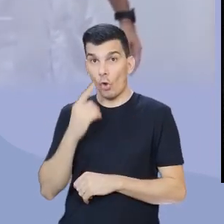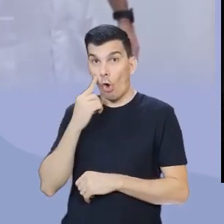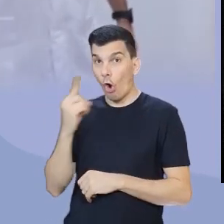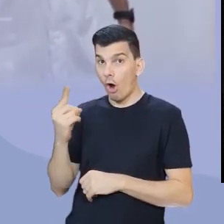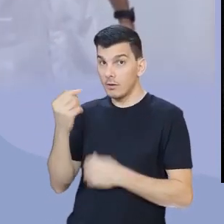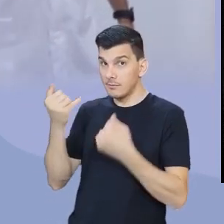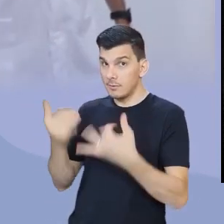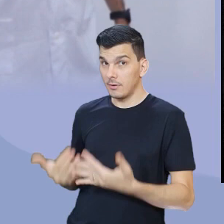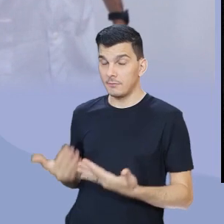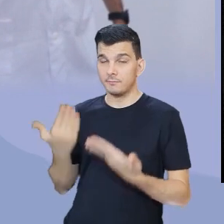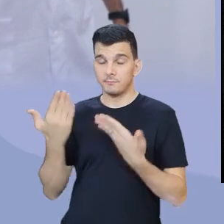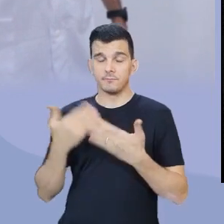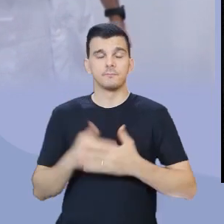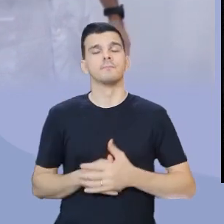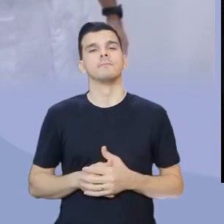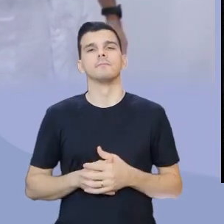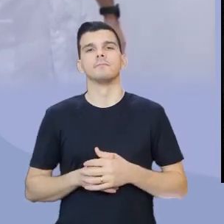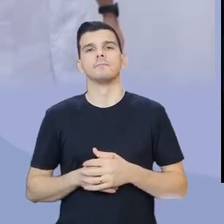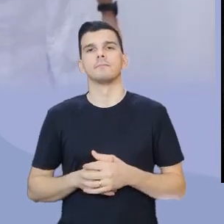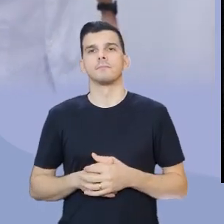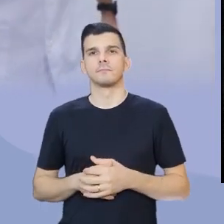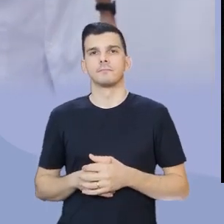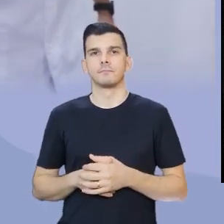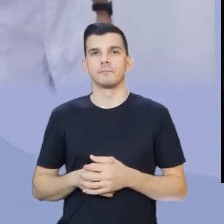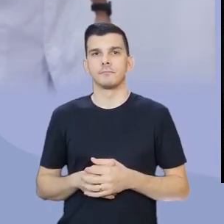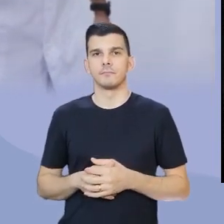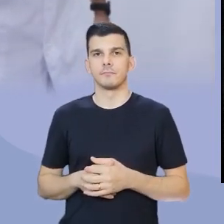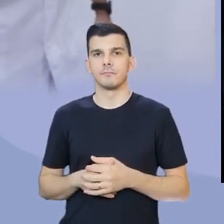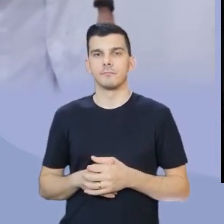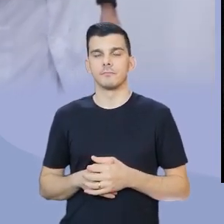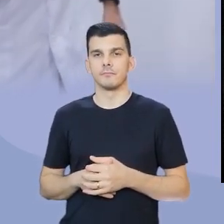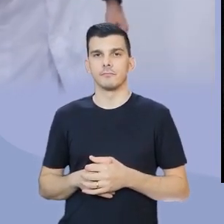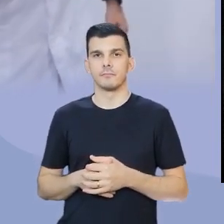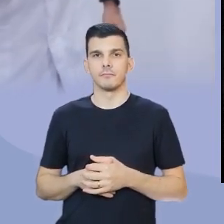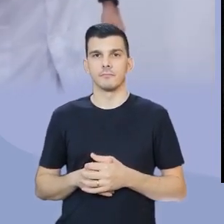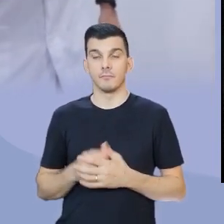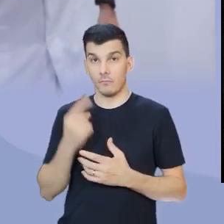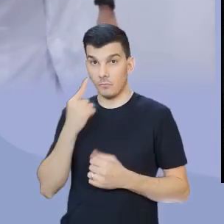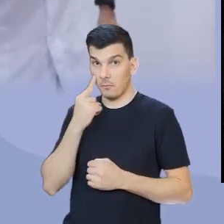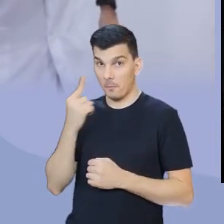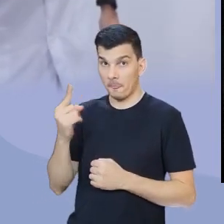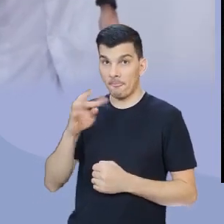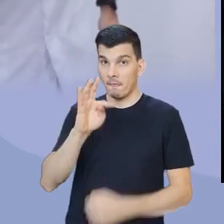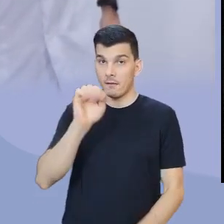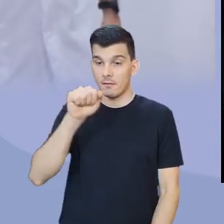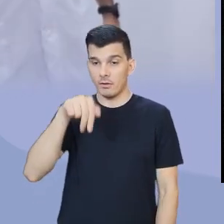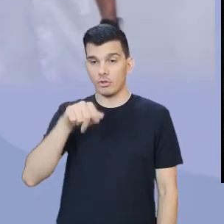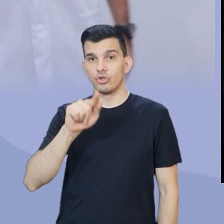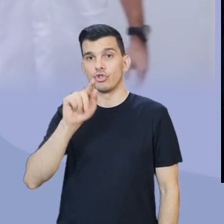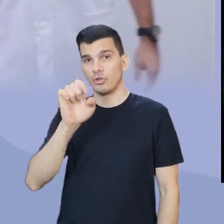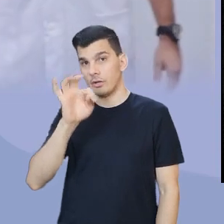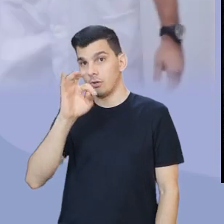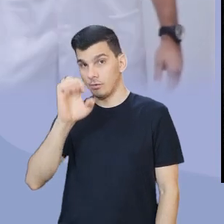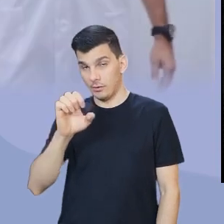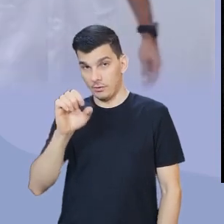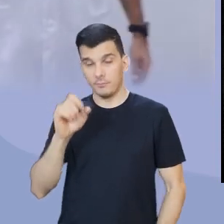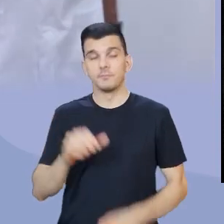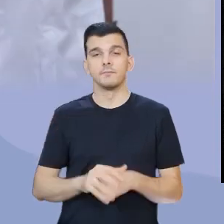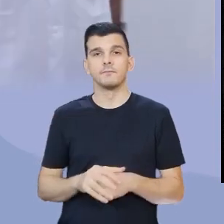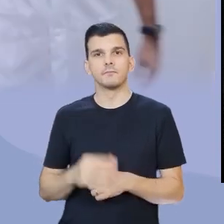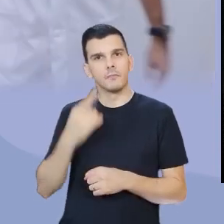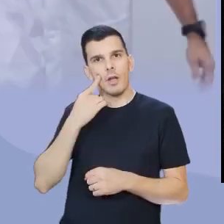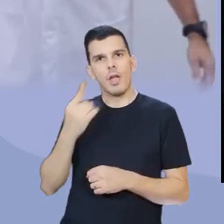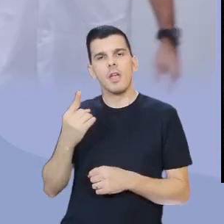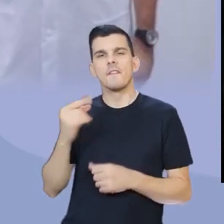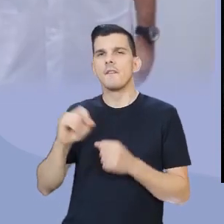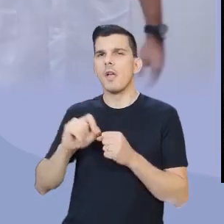oposto sobre o cateto adjacente. Lembra da palavrinha socatoa ou toa? Tangente oposto dividido pelo adjacente. Então, o